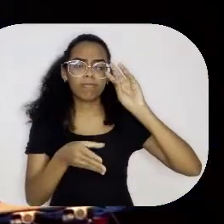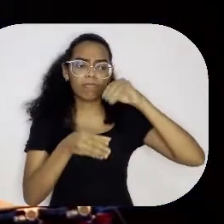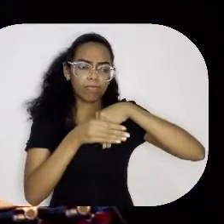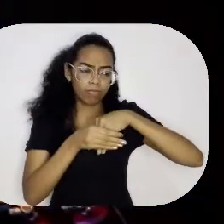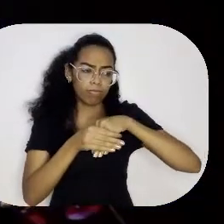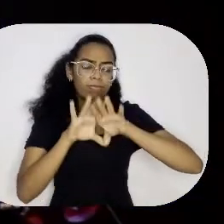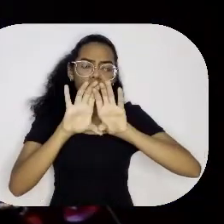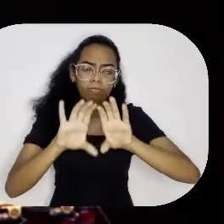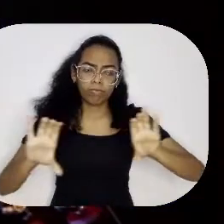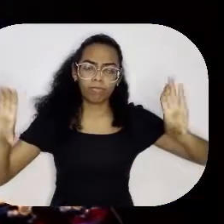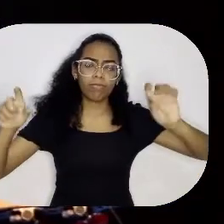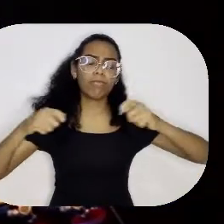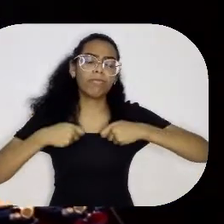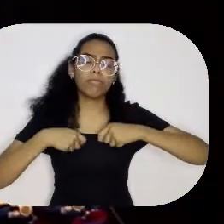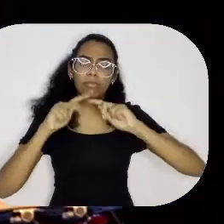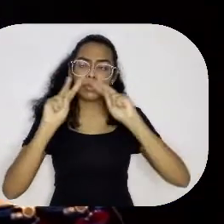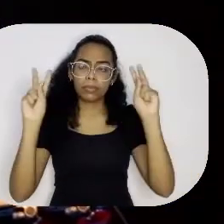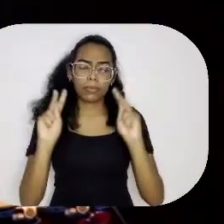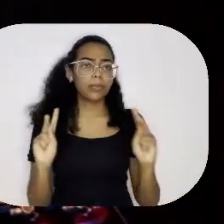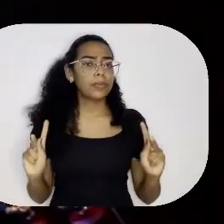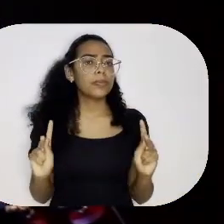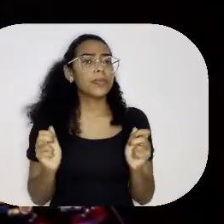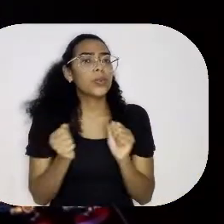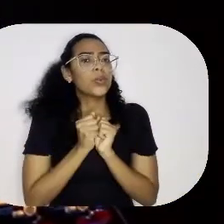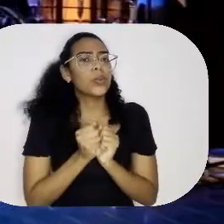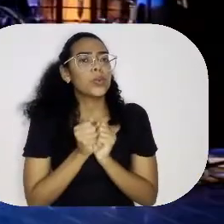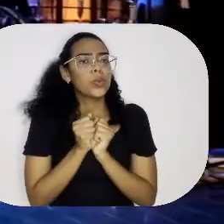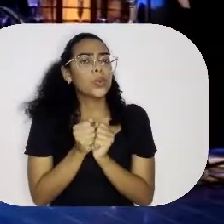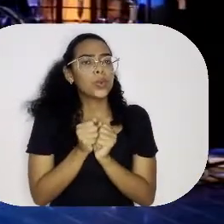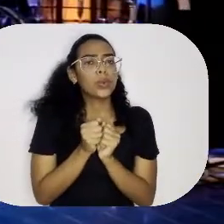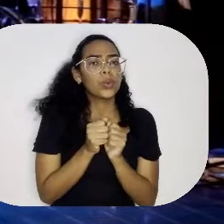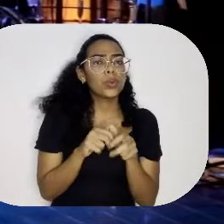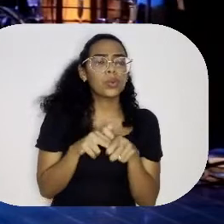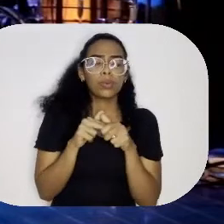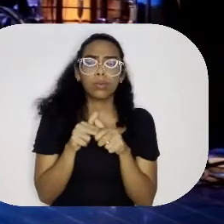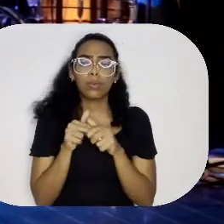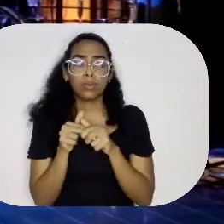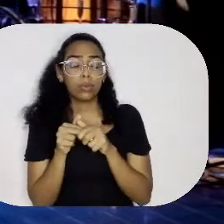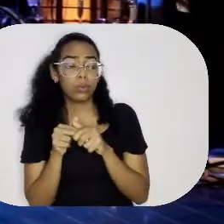que balança e acalma esta alma